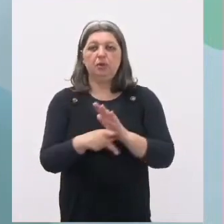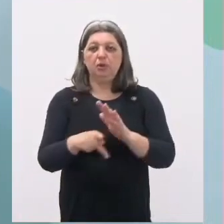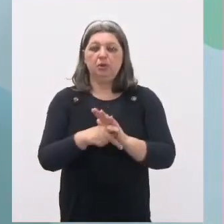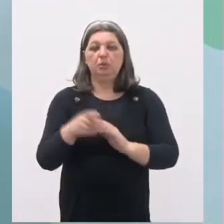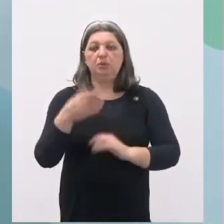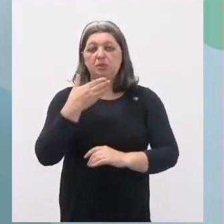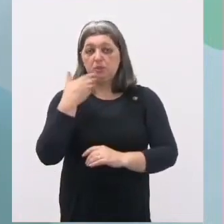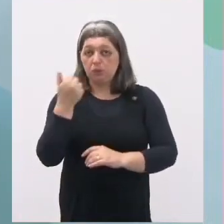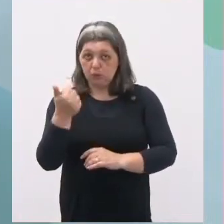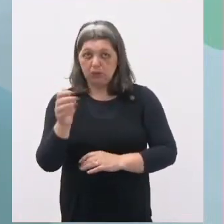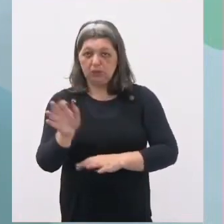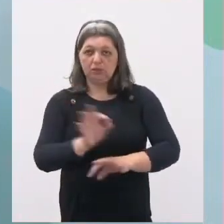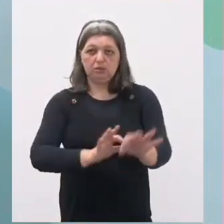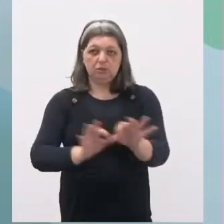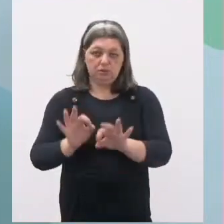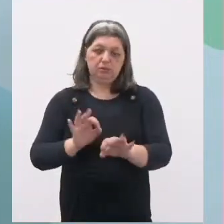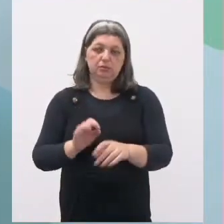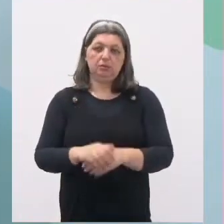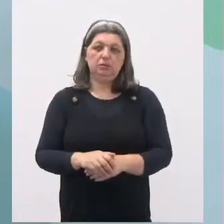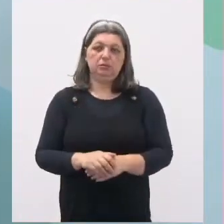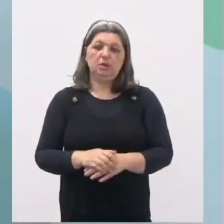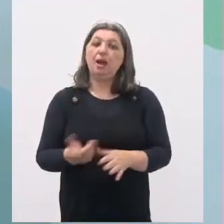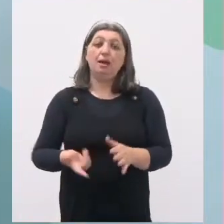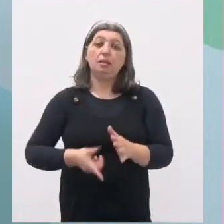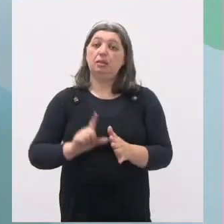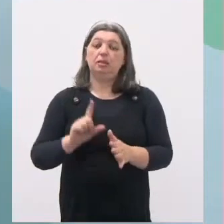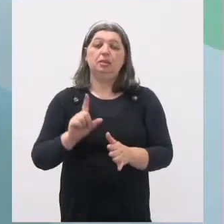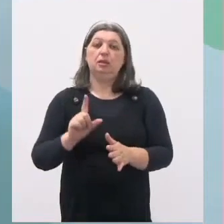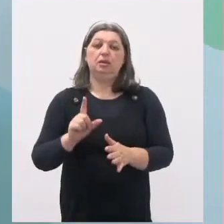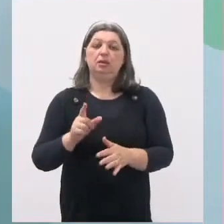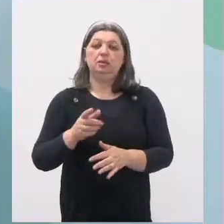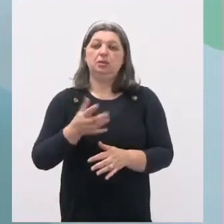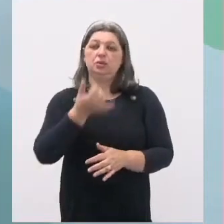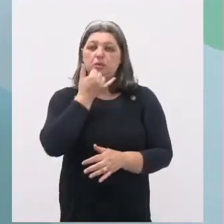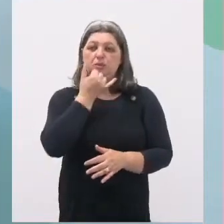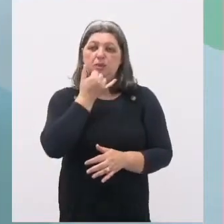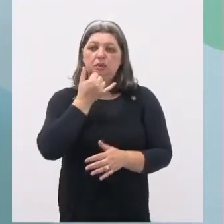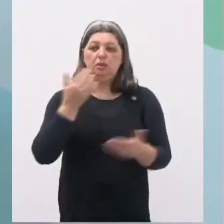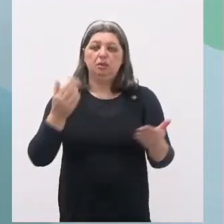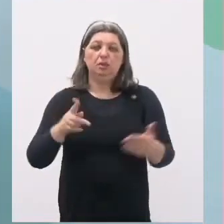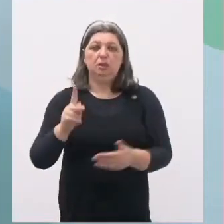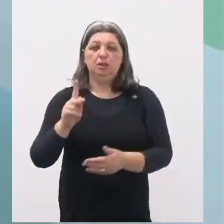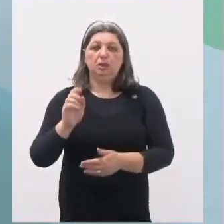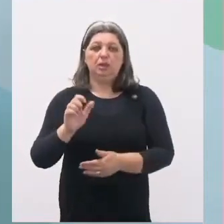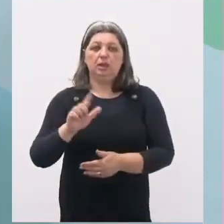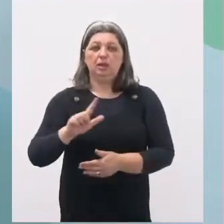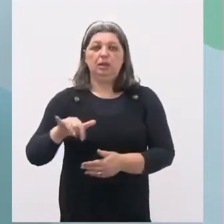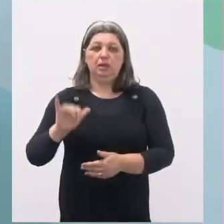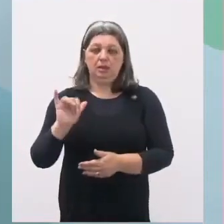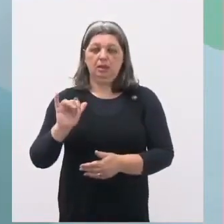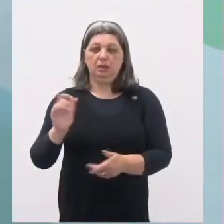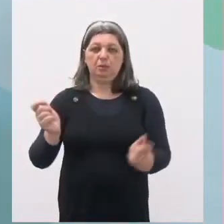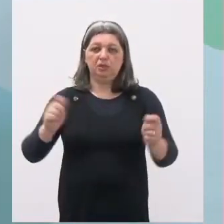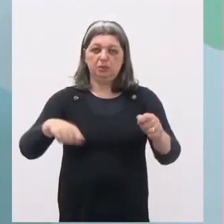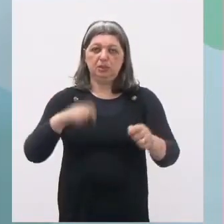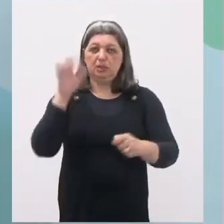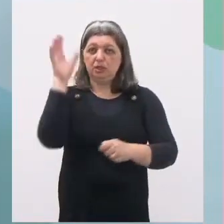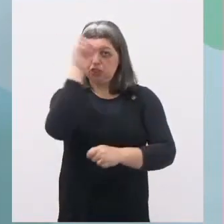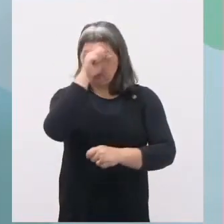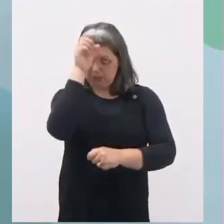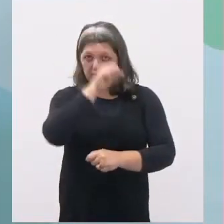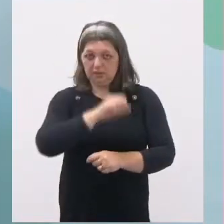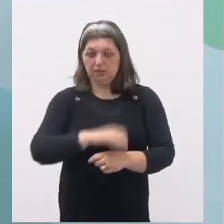né? No anterior, desculpa. Aqui é a Kelly, a possibilidades de aprendizagem. Ela fala sobre essa